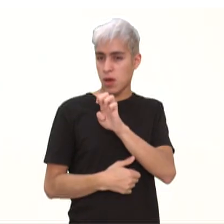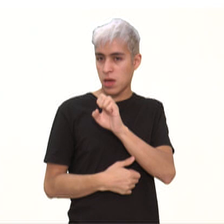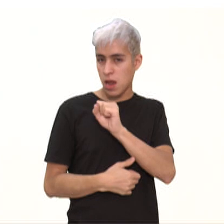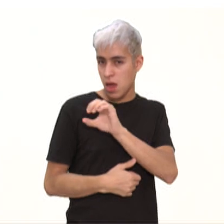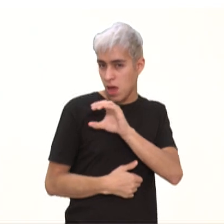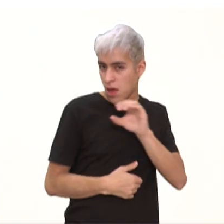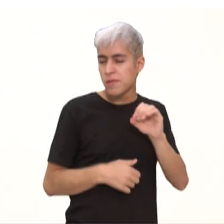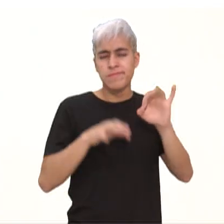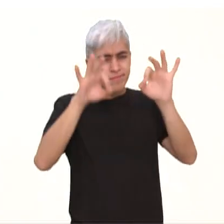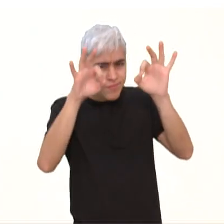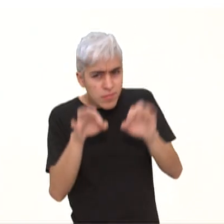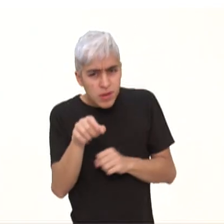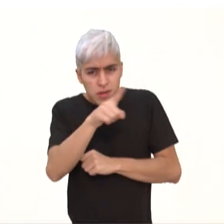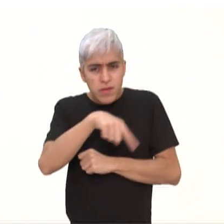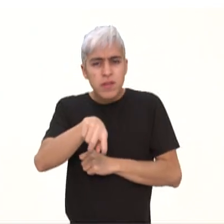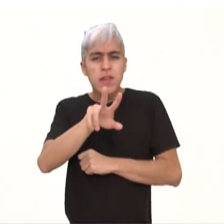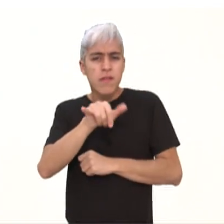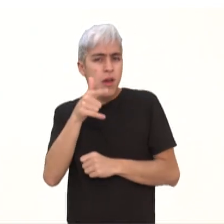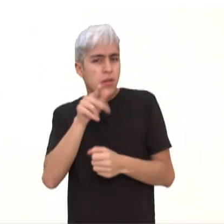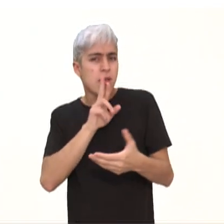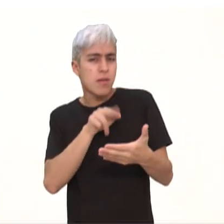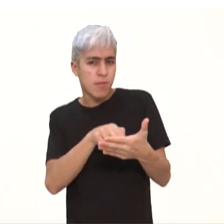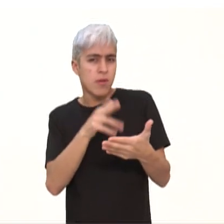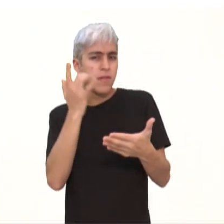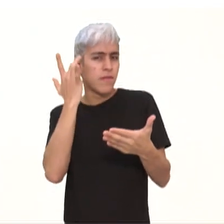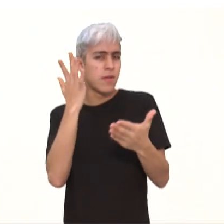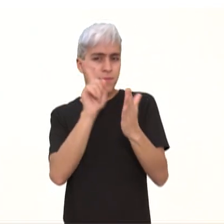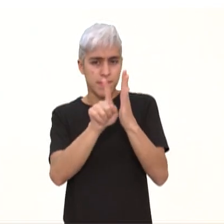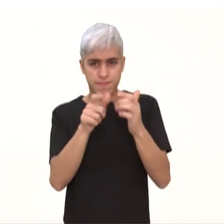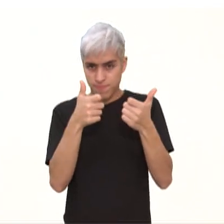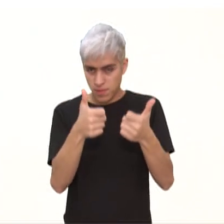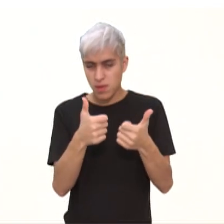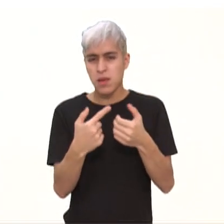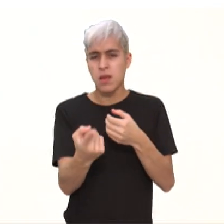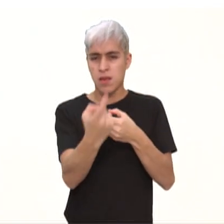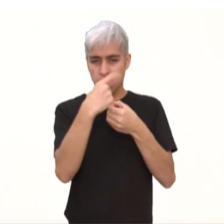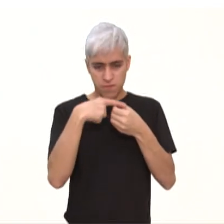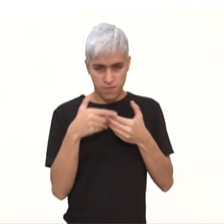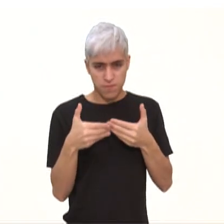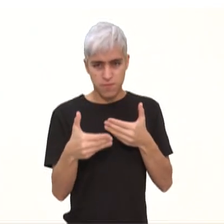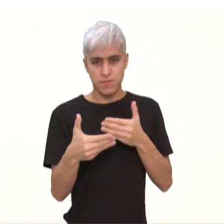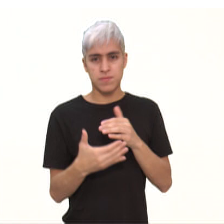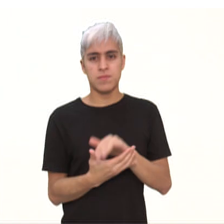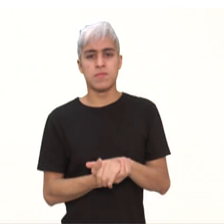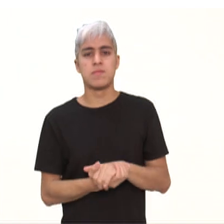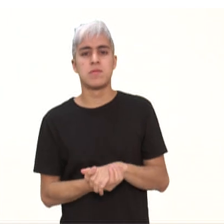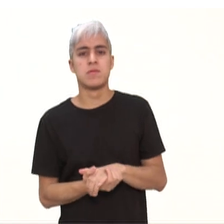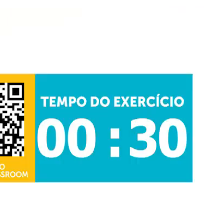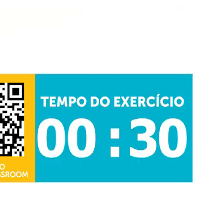tenho certeza que você vai conseguir responder esse quiz aí. Eu volto já na sequência.